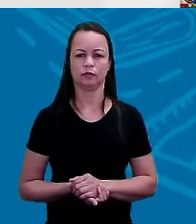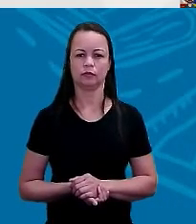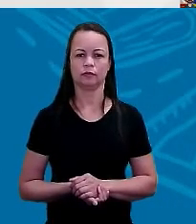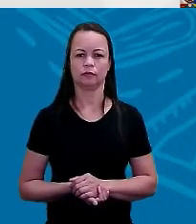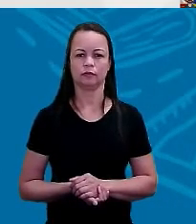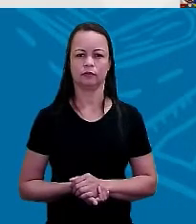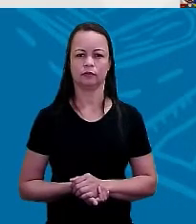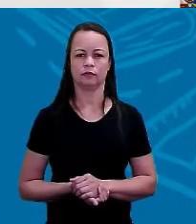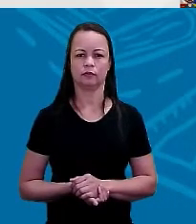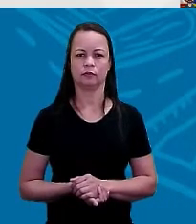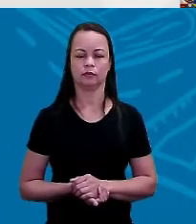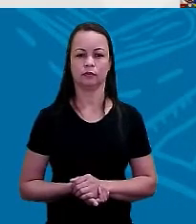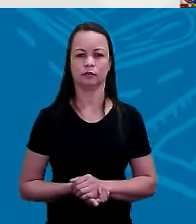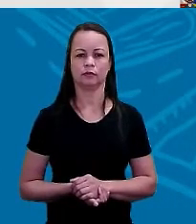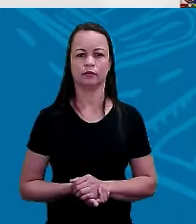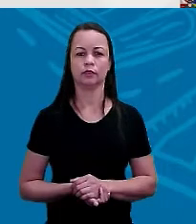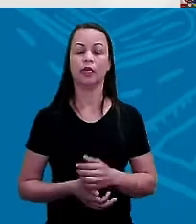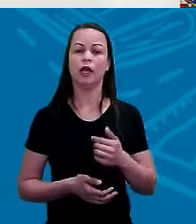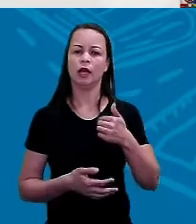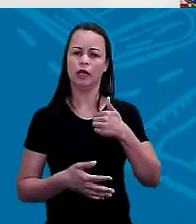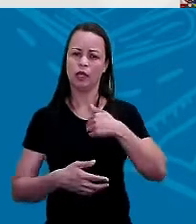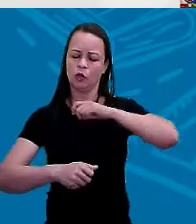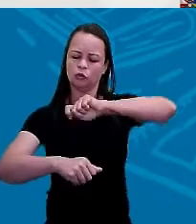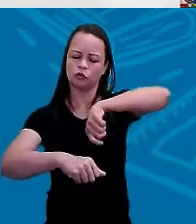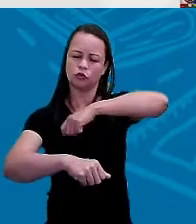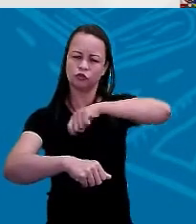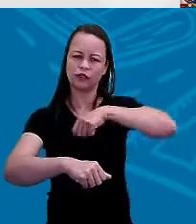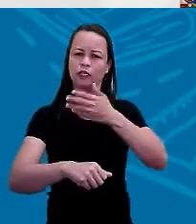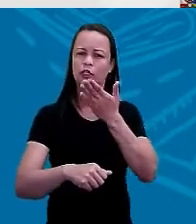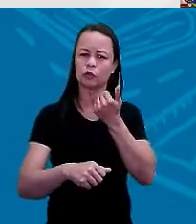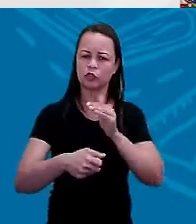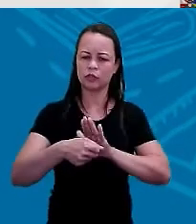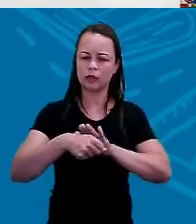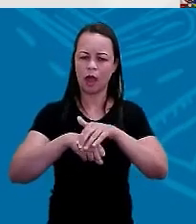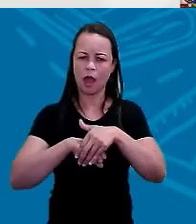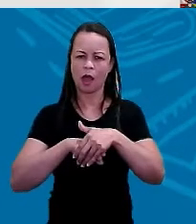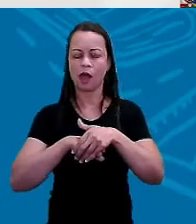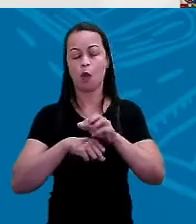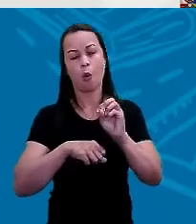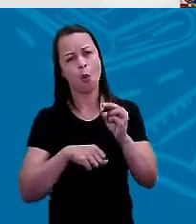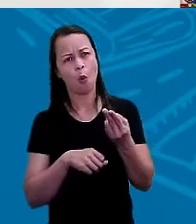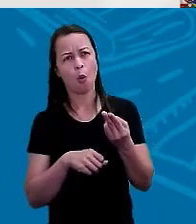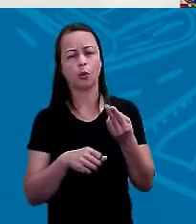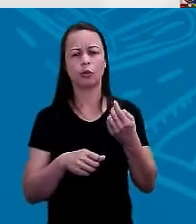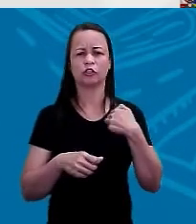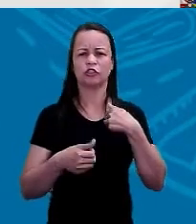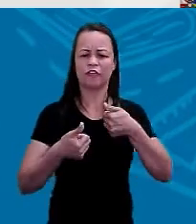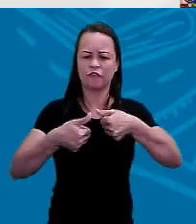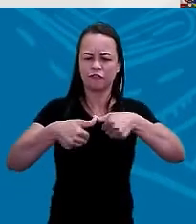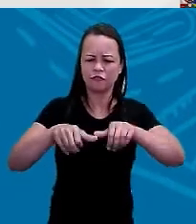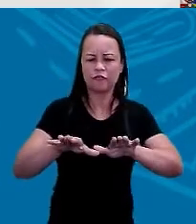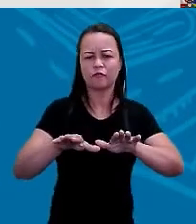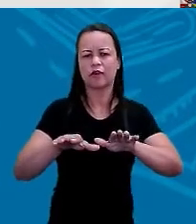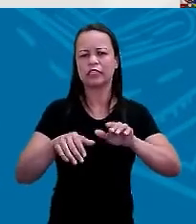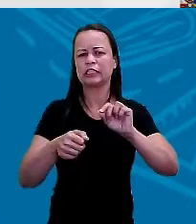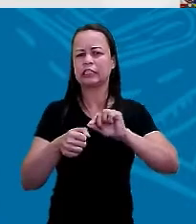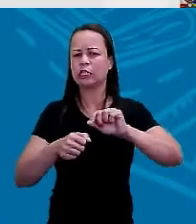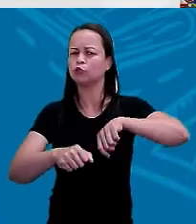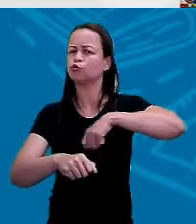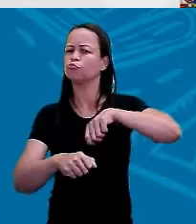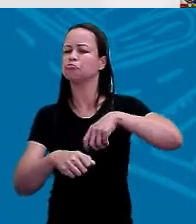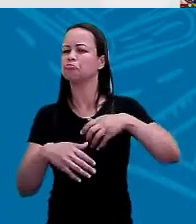Eu estou fazendo o jantar ou eu estava fazendo o jantar?